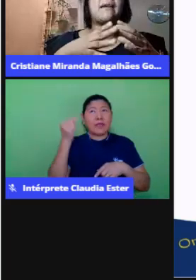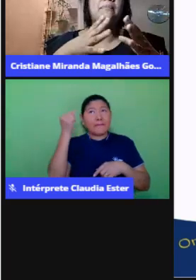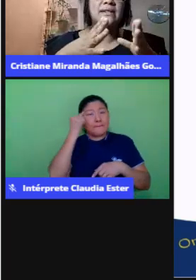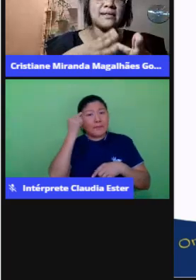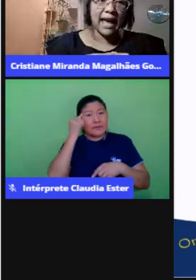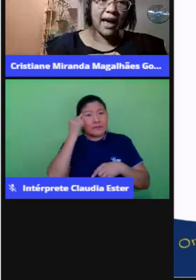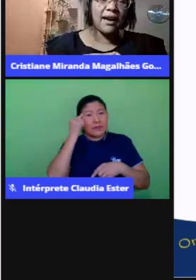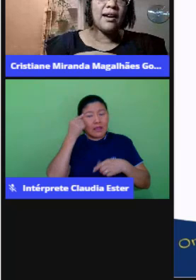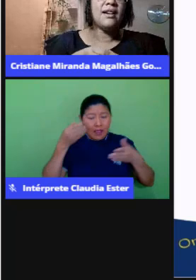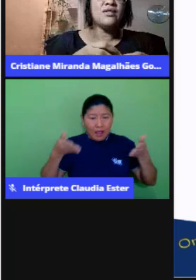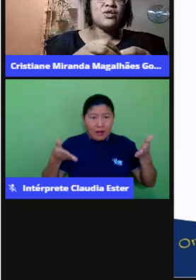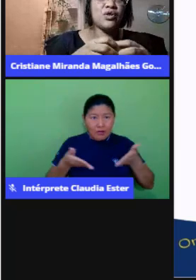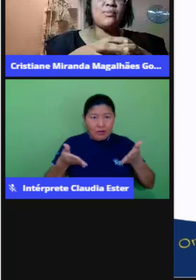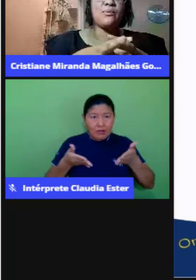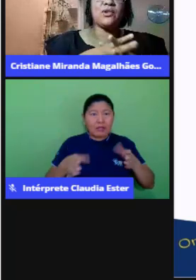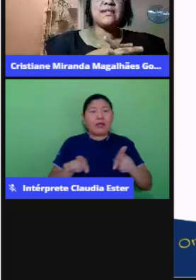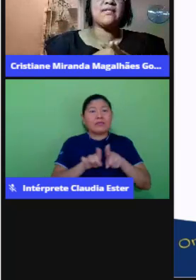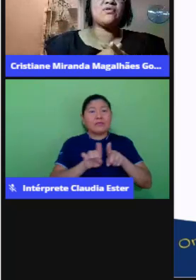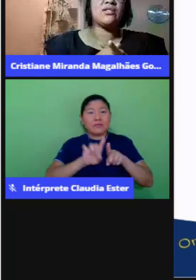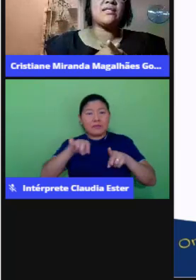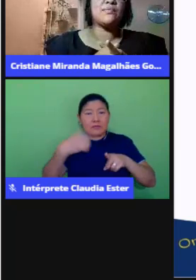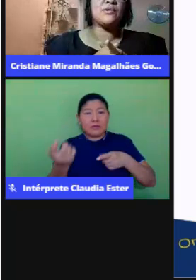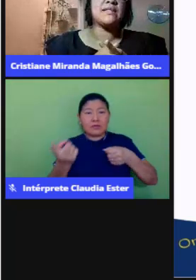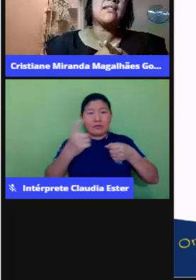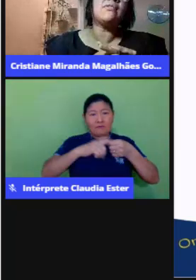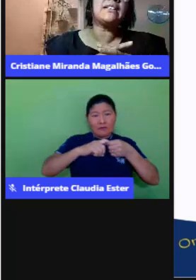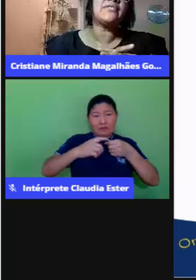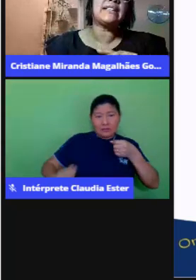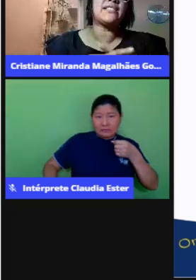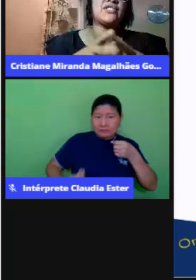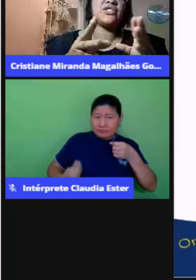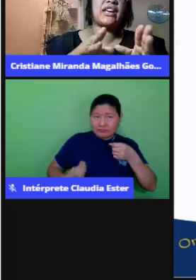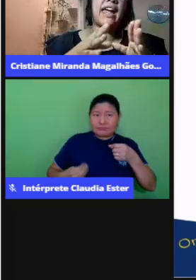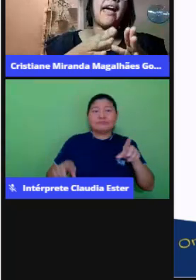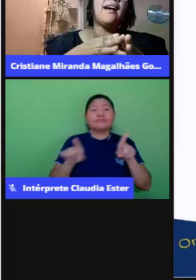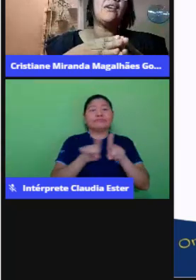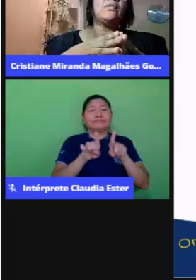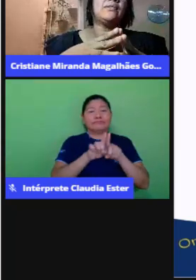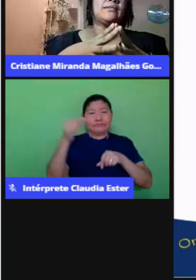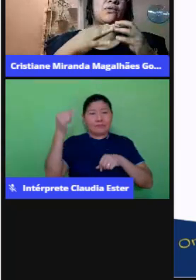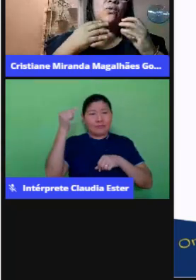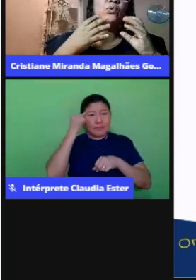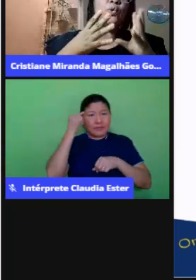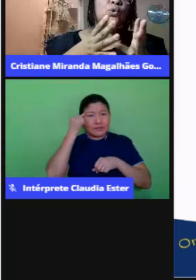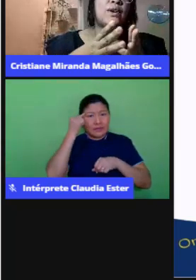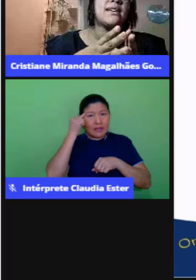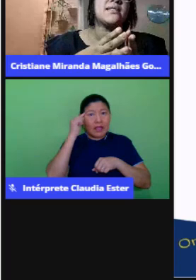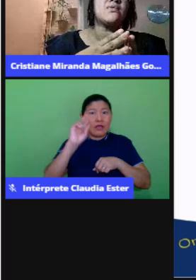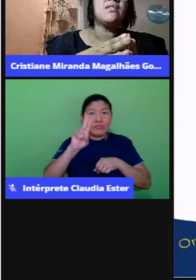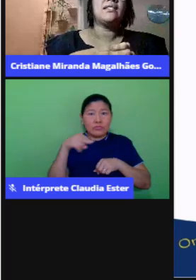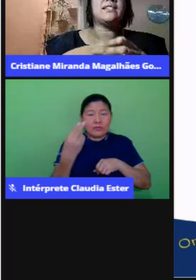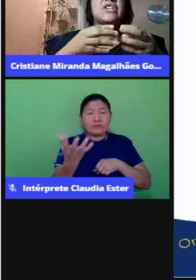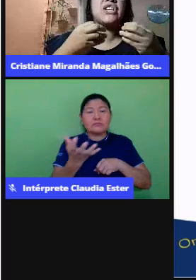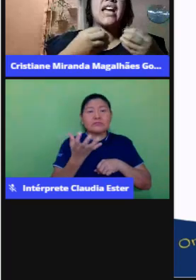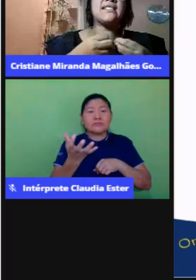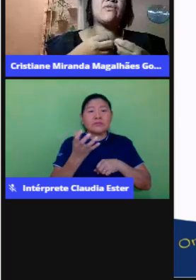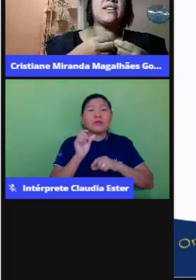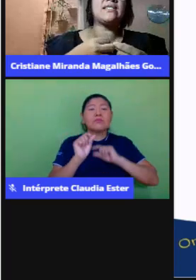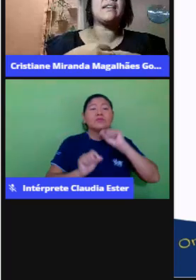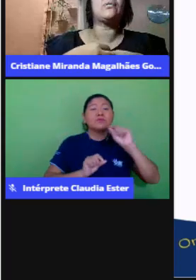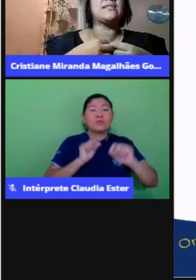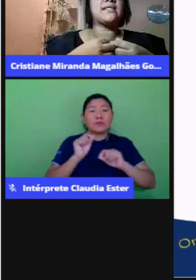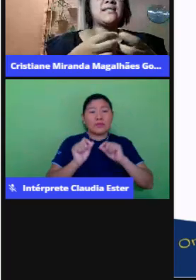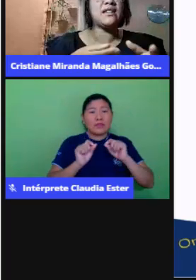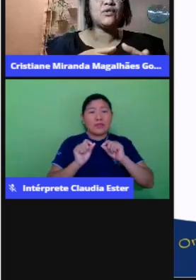voltar também pensar sobre o processo de transposição, que na verdade a gente quer, com tudo isso, deixar